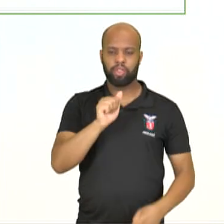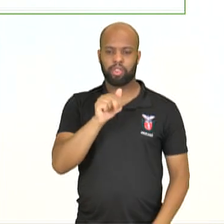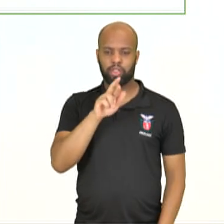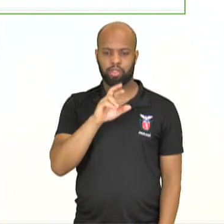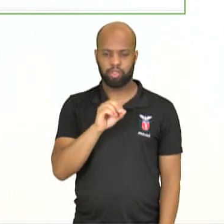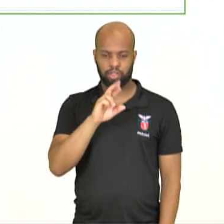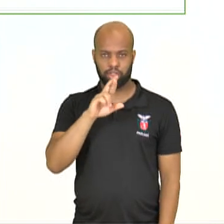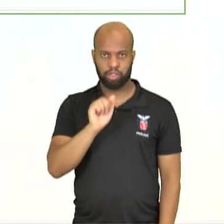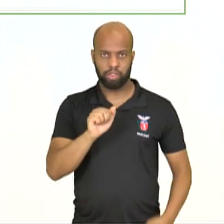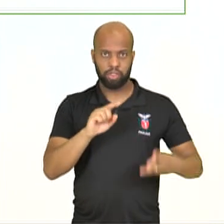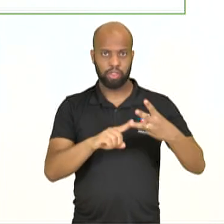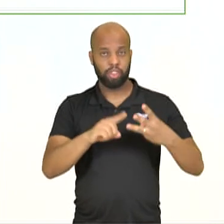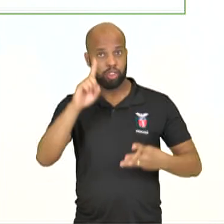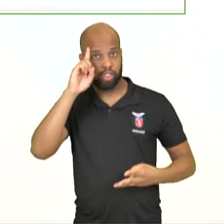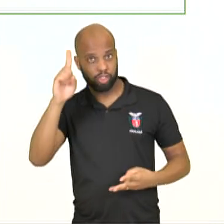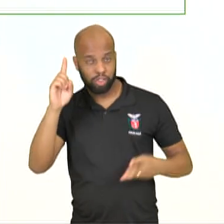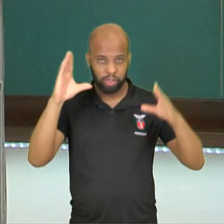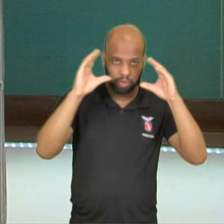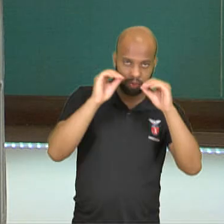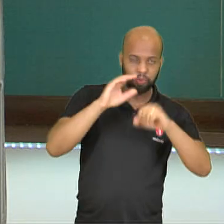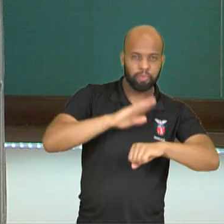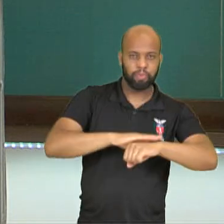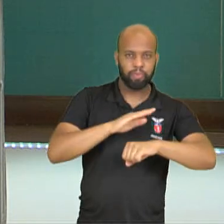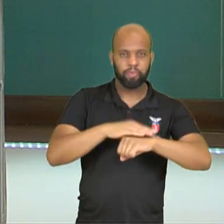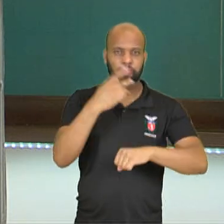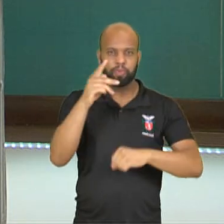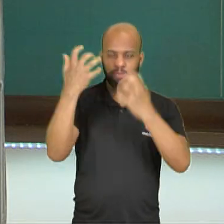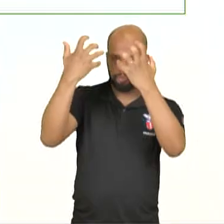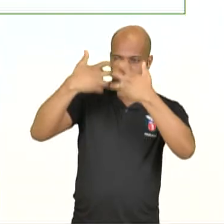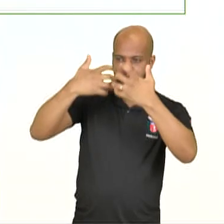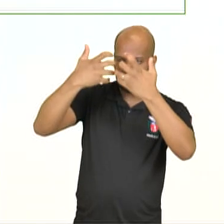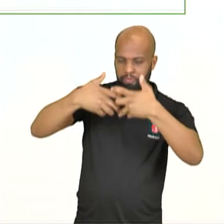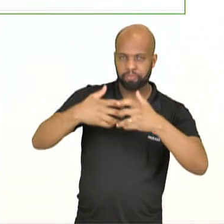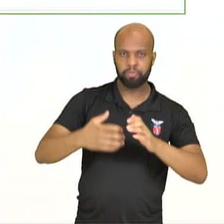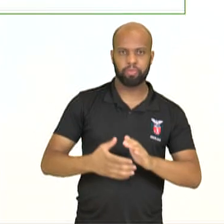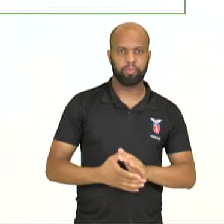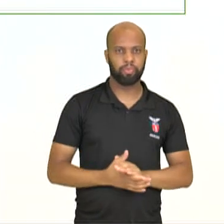C, ocorrência dos dias e noites. O tempo está na tela, pensa um pouquinho.